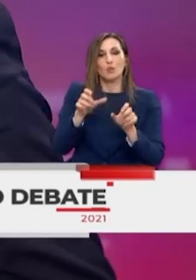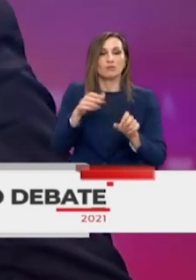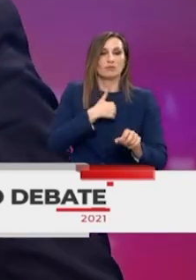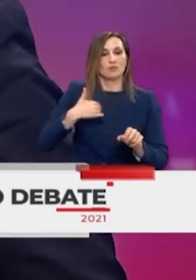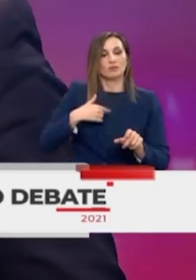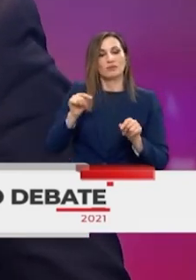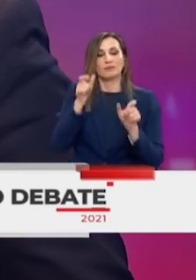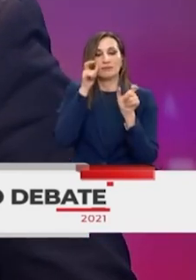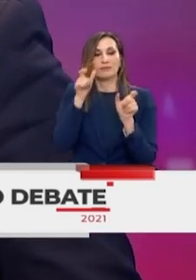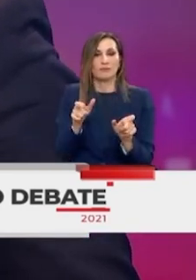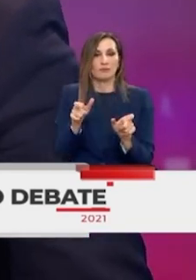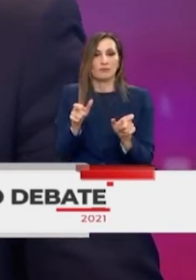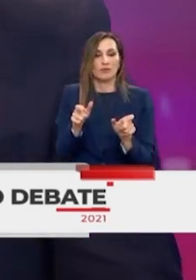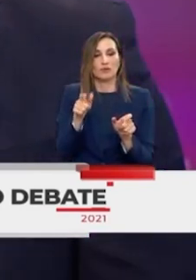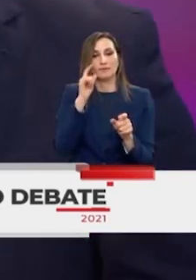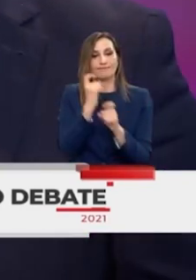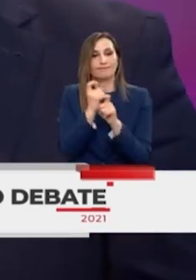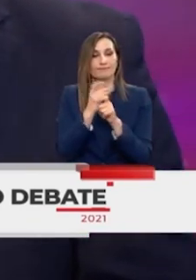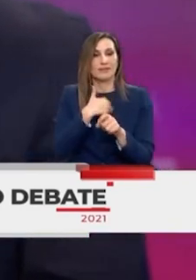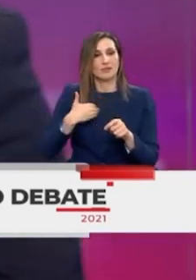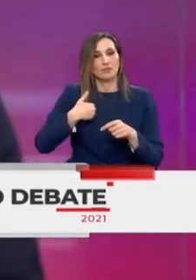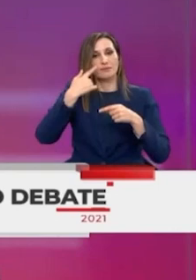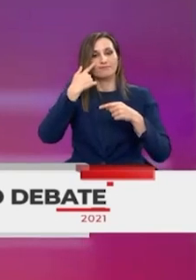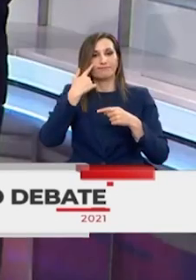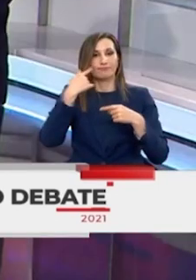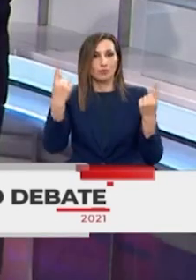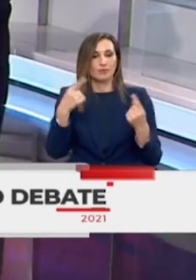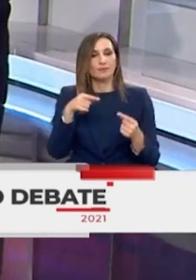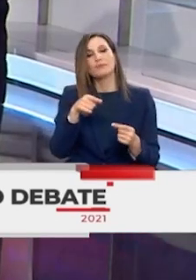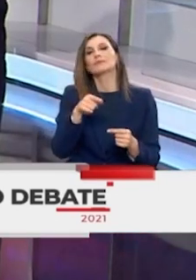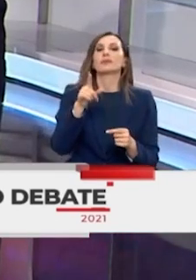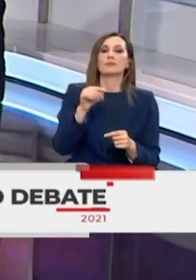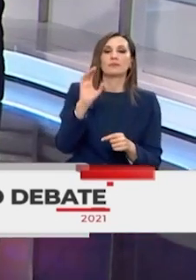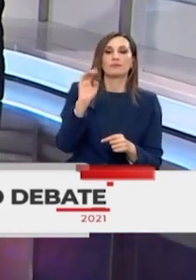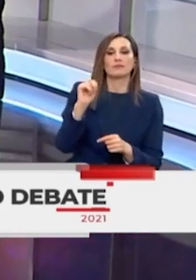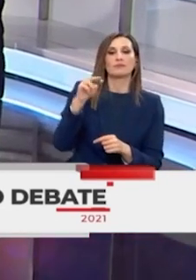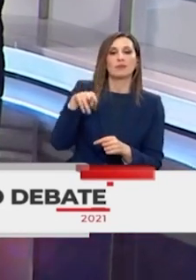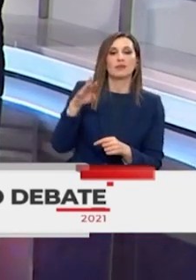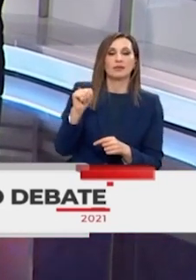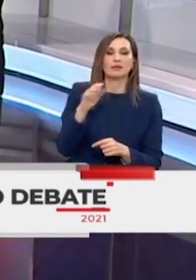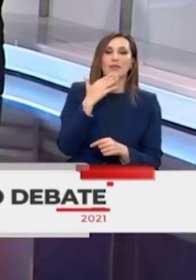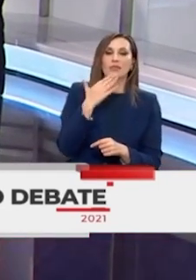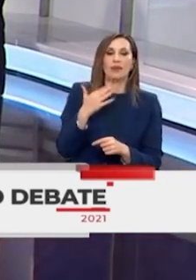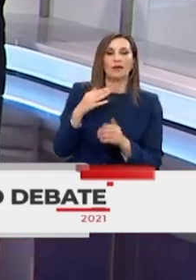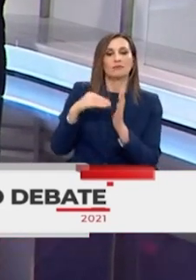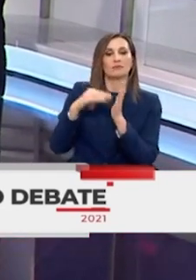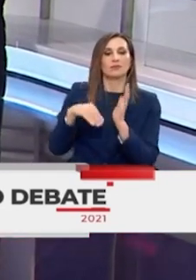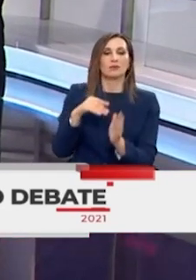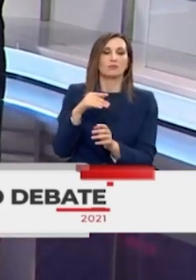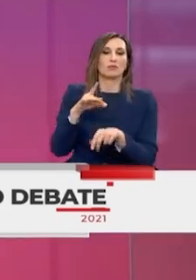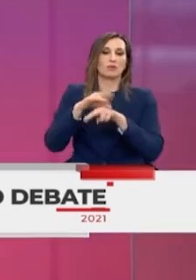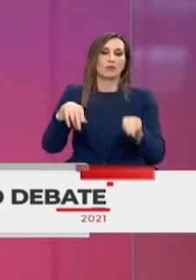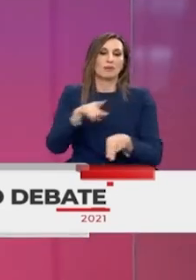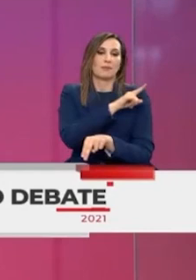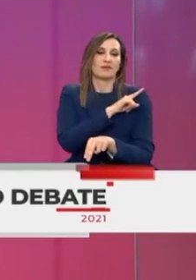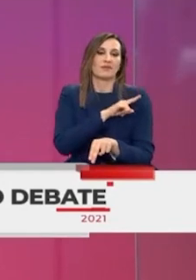e um controle de vigilância da saúde pública. Gomes, e o SNS é o momento para uma requisição civil dos privados, de